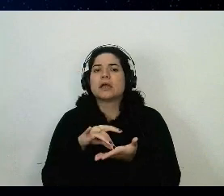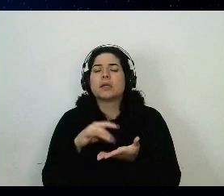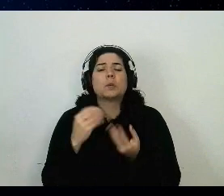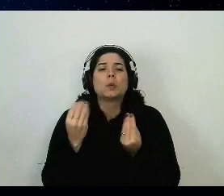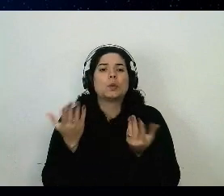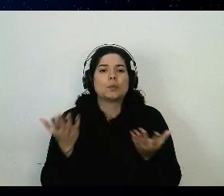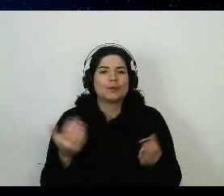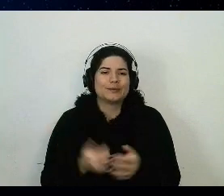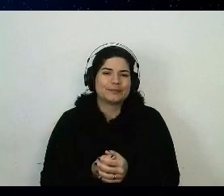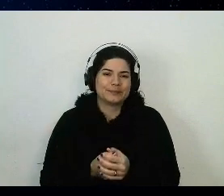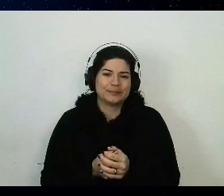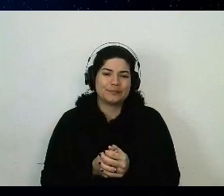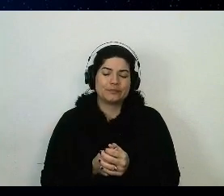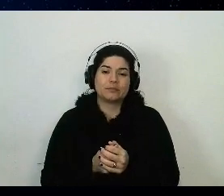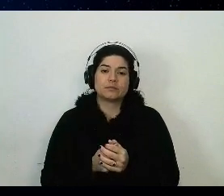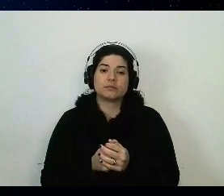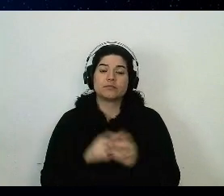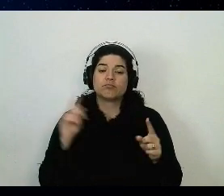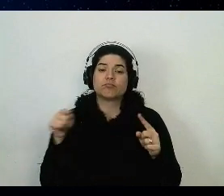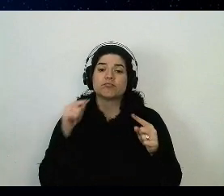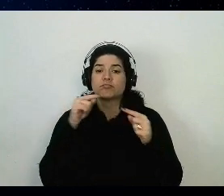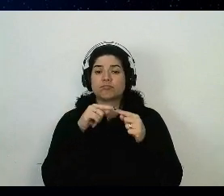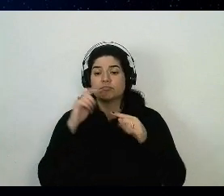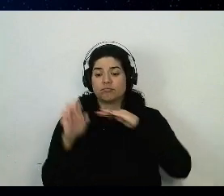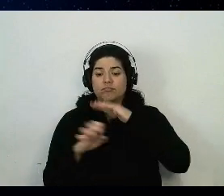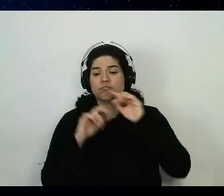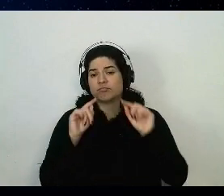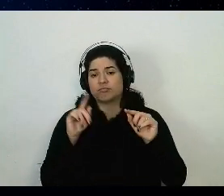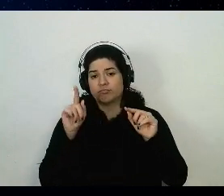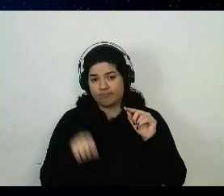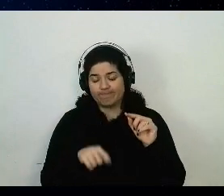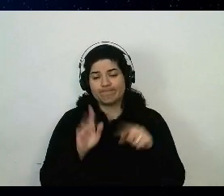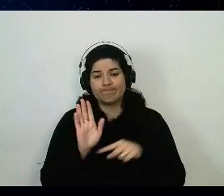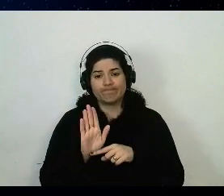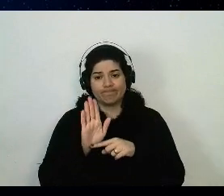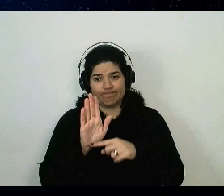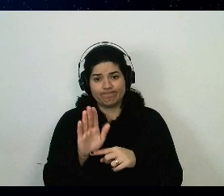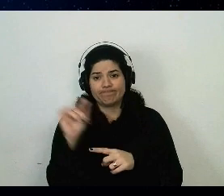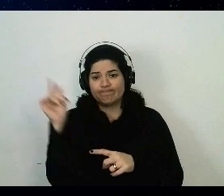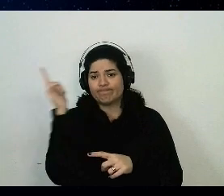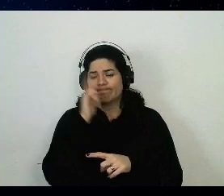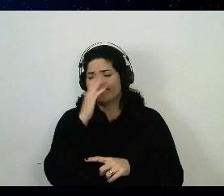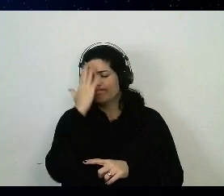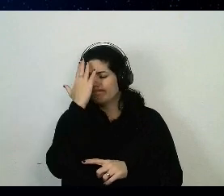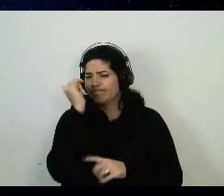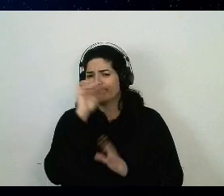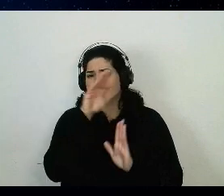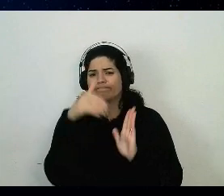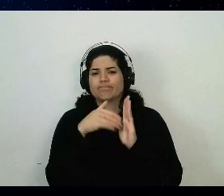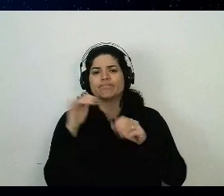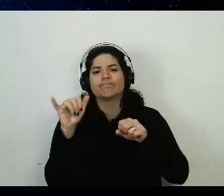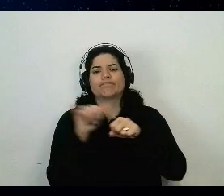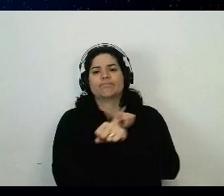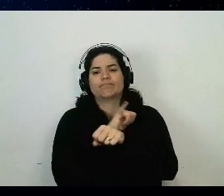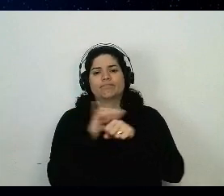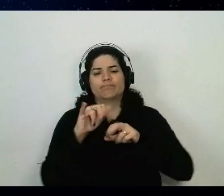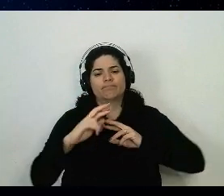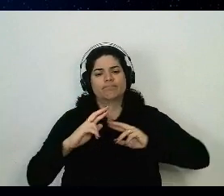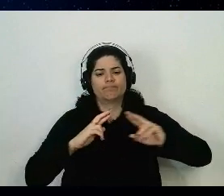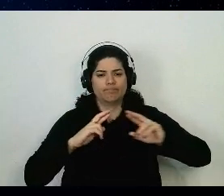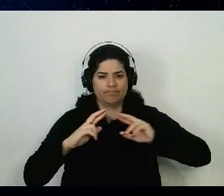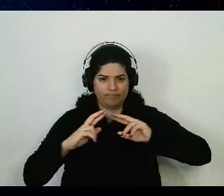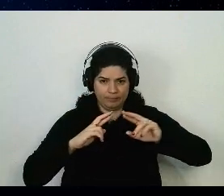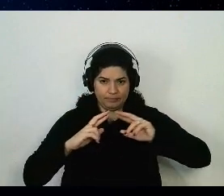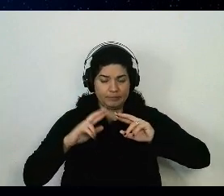O propósito da empresa é o grande norteador de toda a estratégia de relacionamento, né, de uma